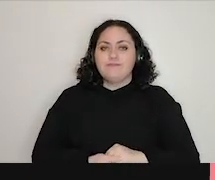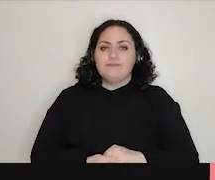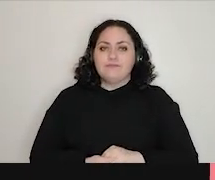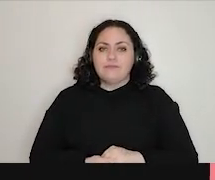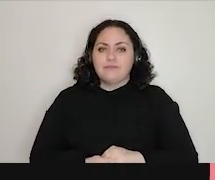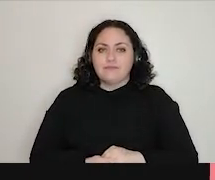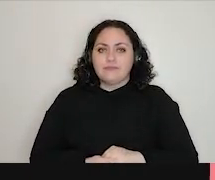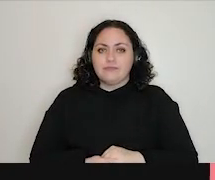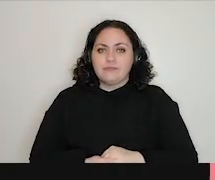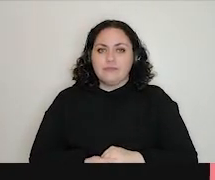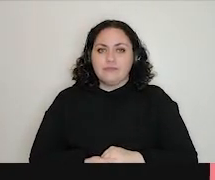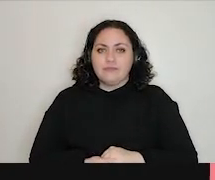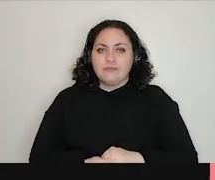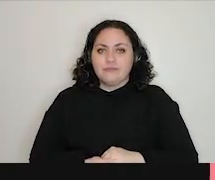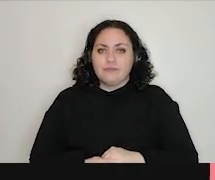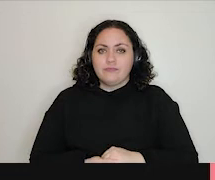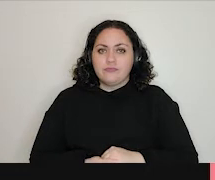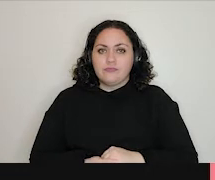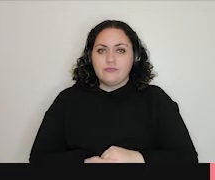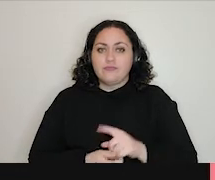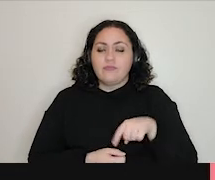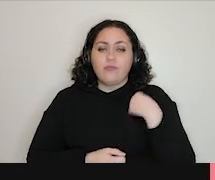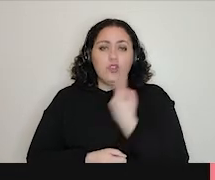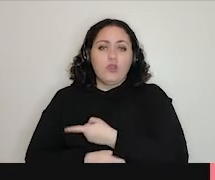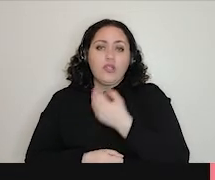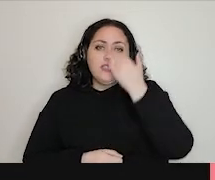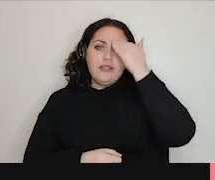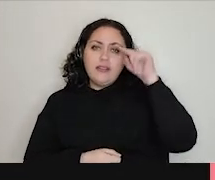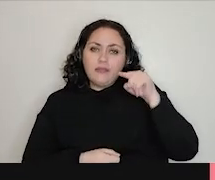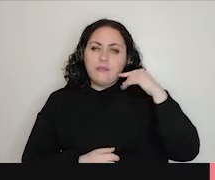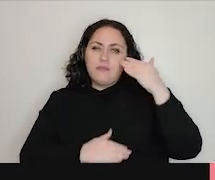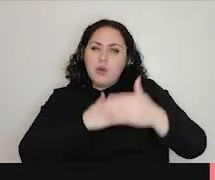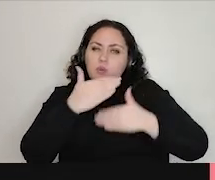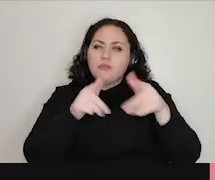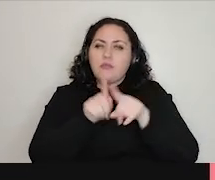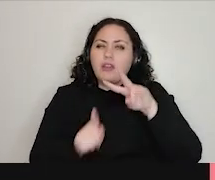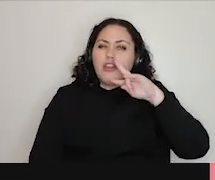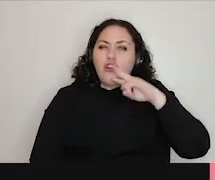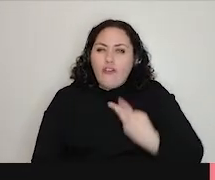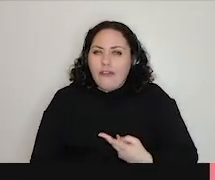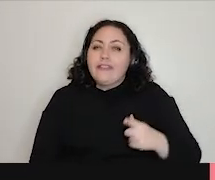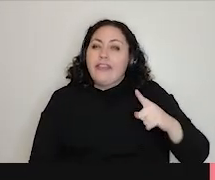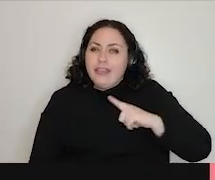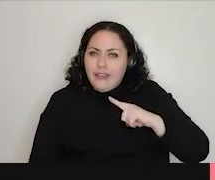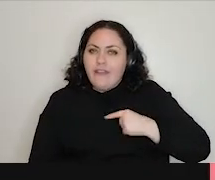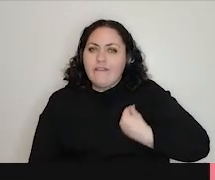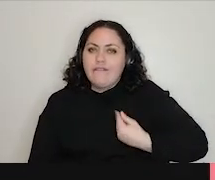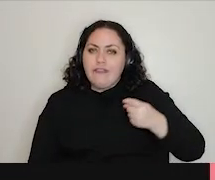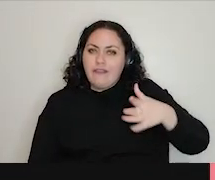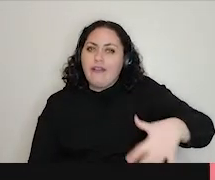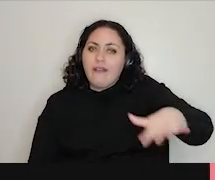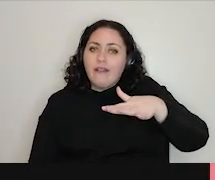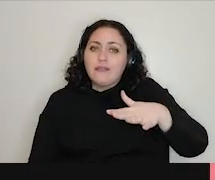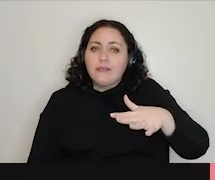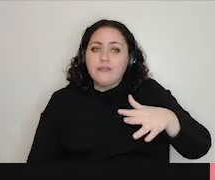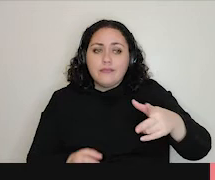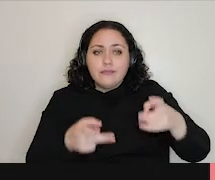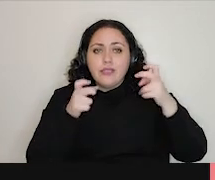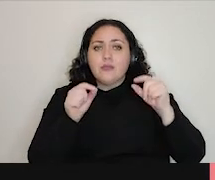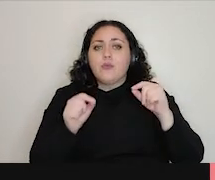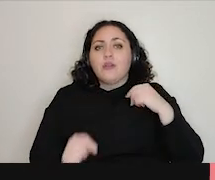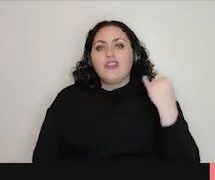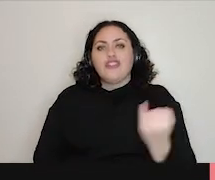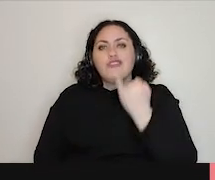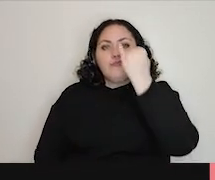A gente entender esses processos e reconhecer esse cenário faz com que se torne ainda mais visível a importância de a gente ter feito